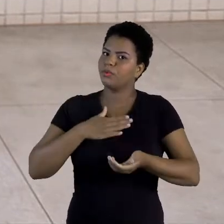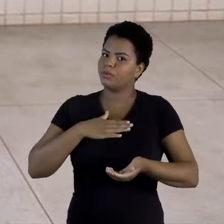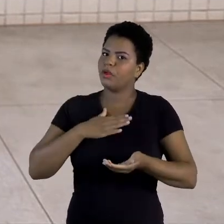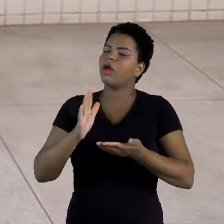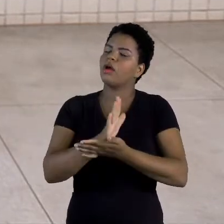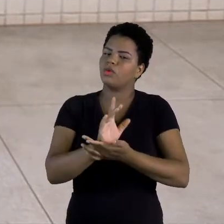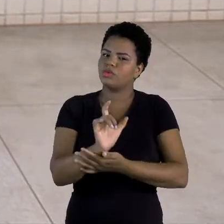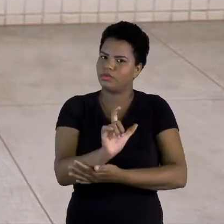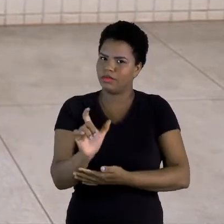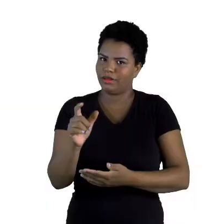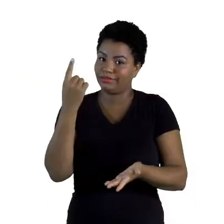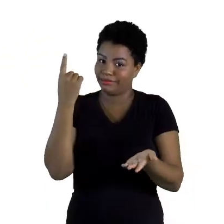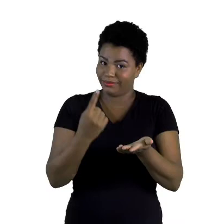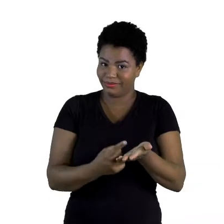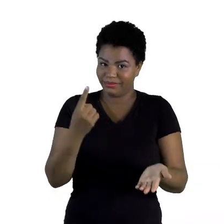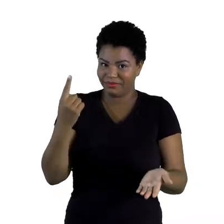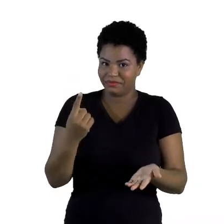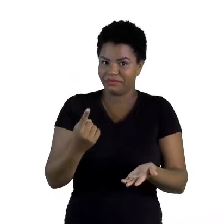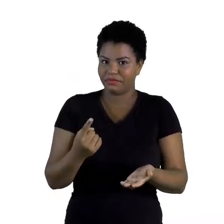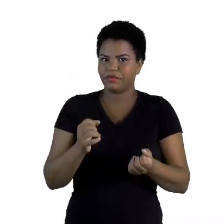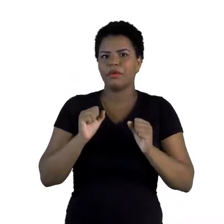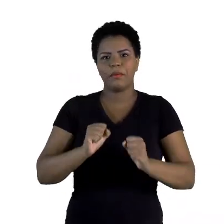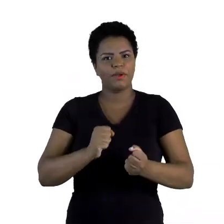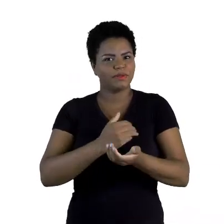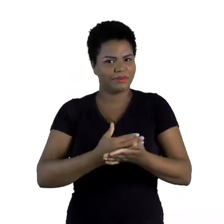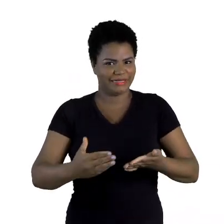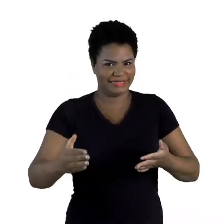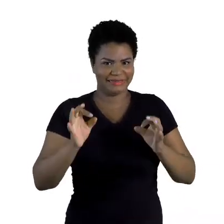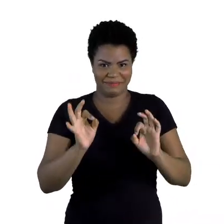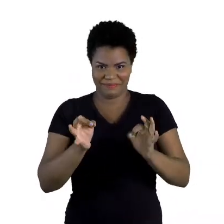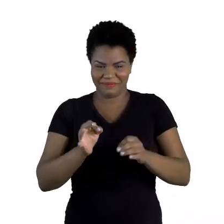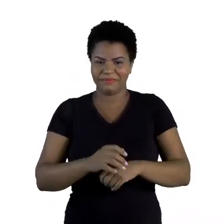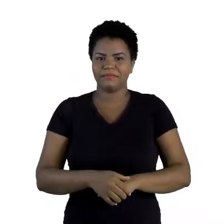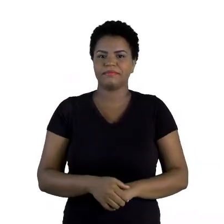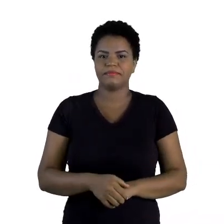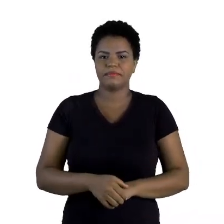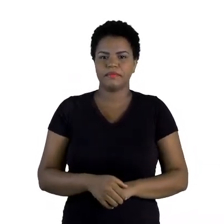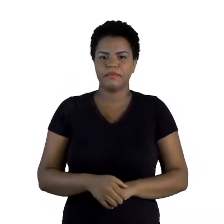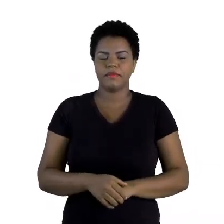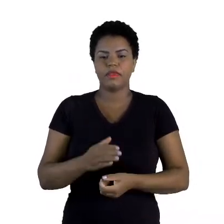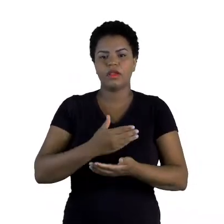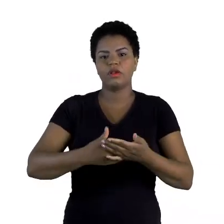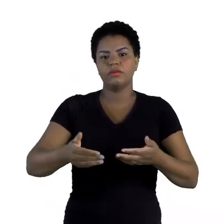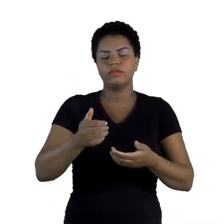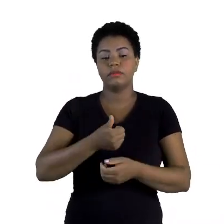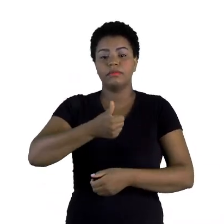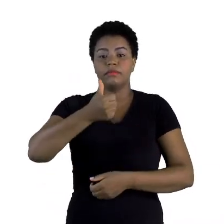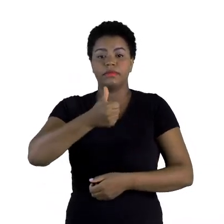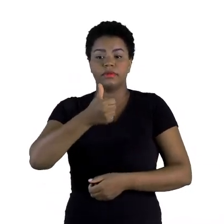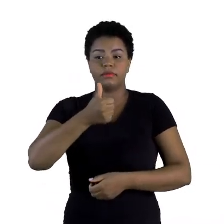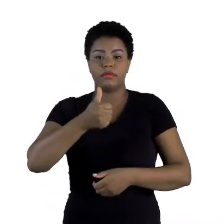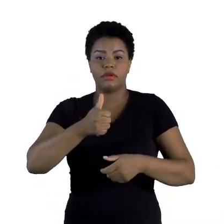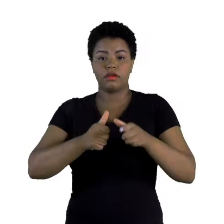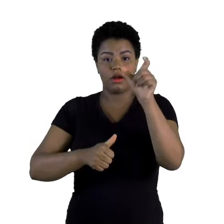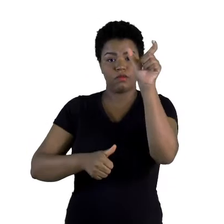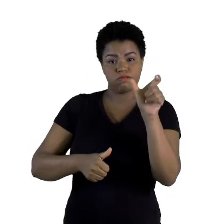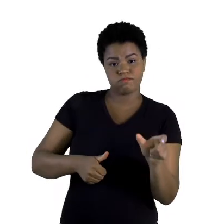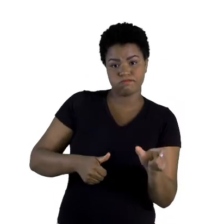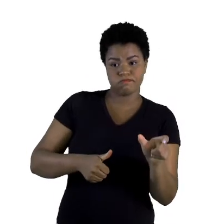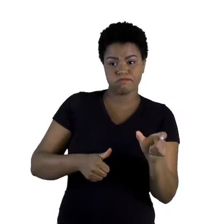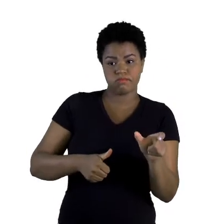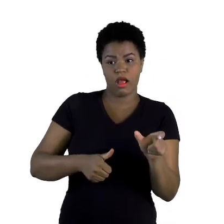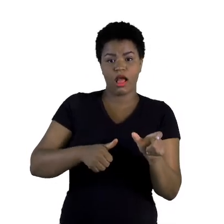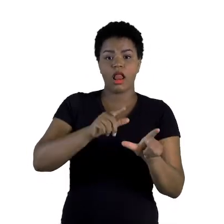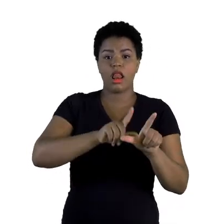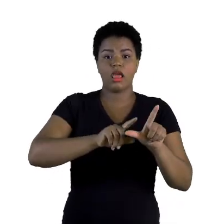palavras. Combinado? Podemos começar então, né? Vamos começar pela primeira coluna, a coluna da